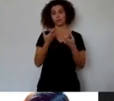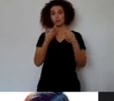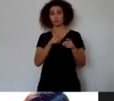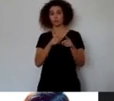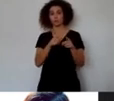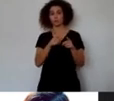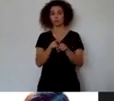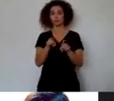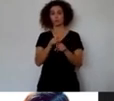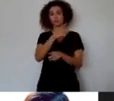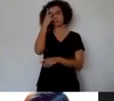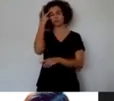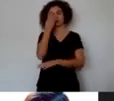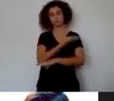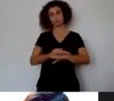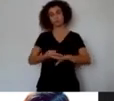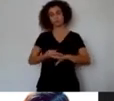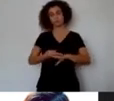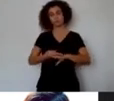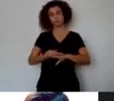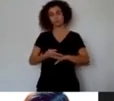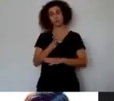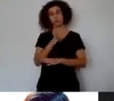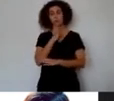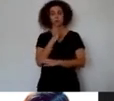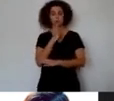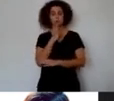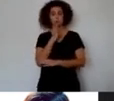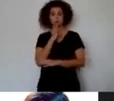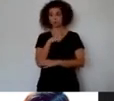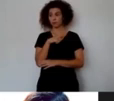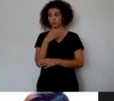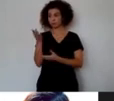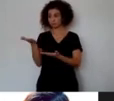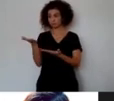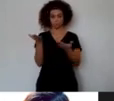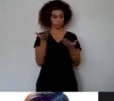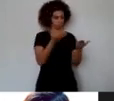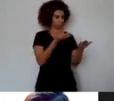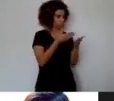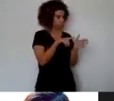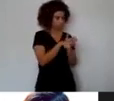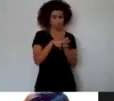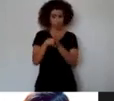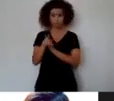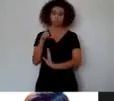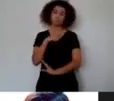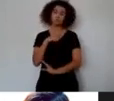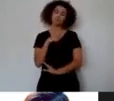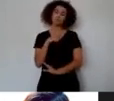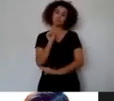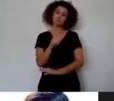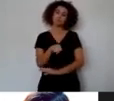pessoas brancas, assim, que o conhecimento ele está aí, sabe? Se você buscar, você vai ter acesso a ele. E